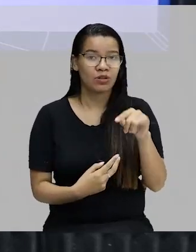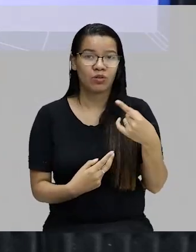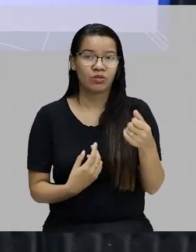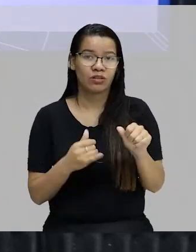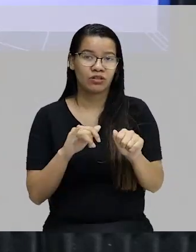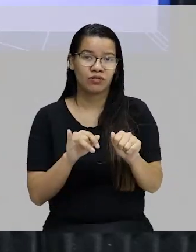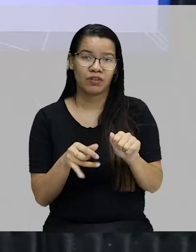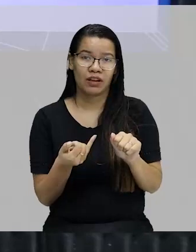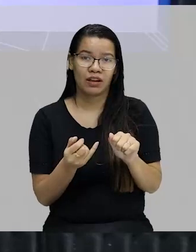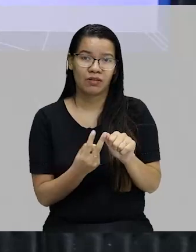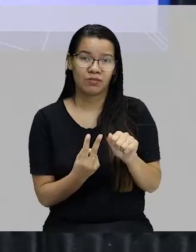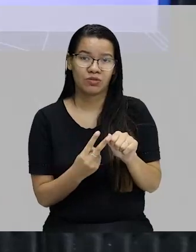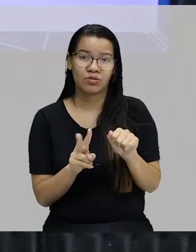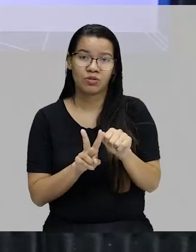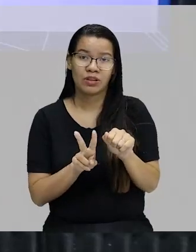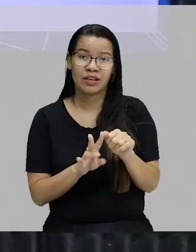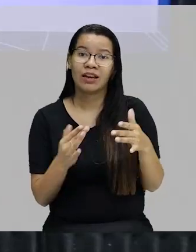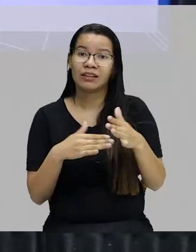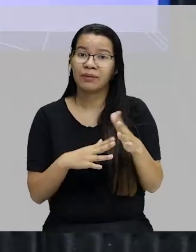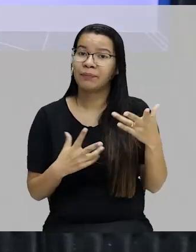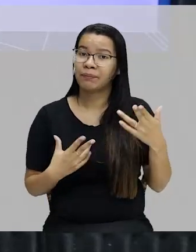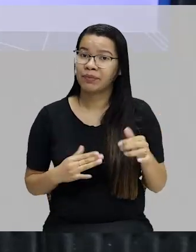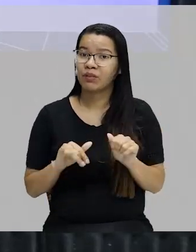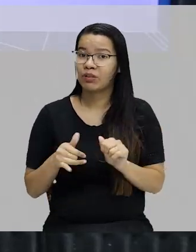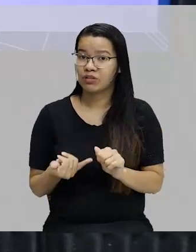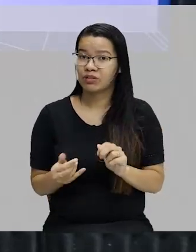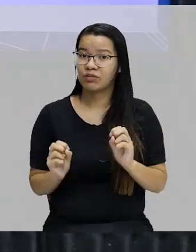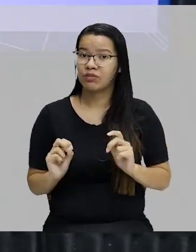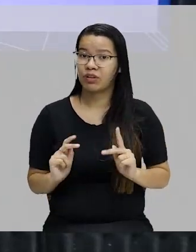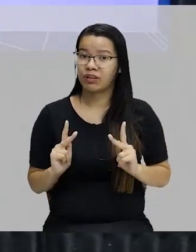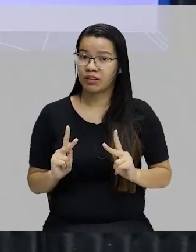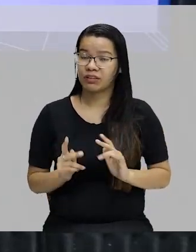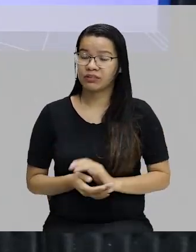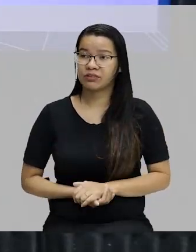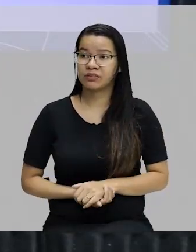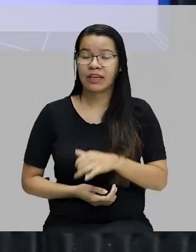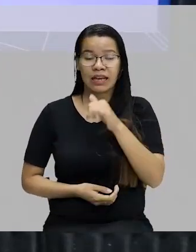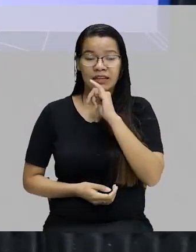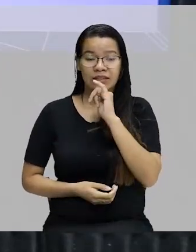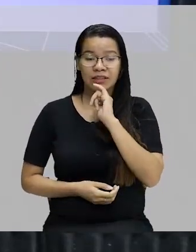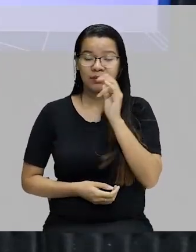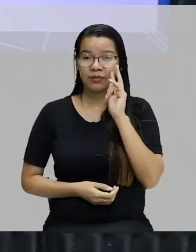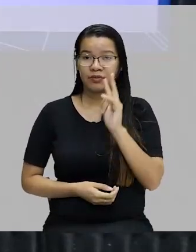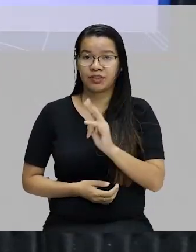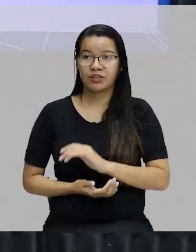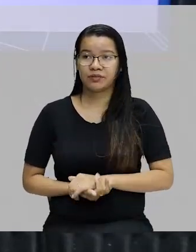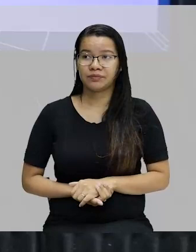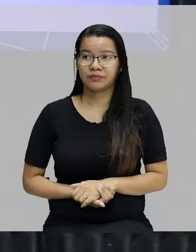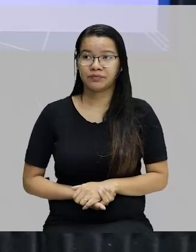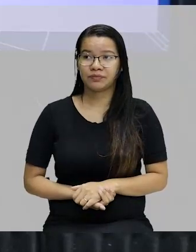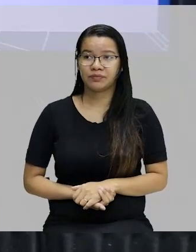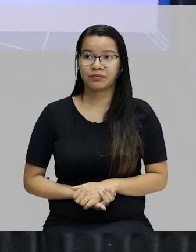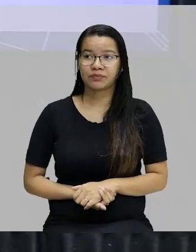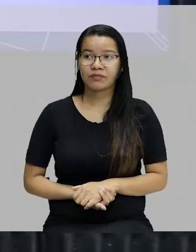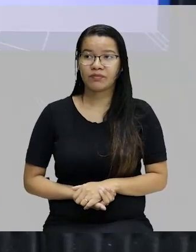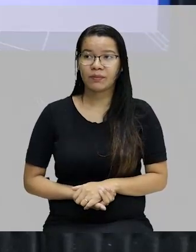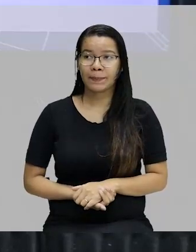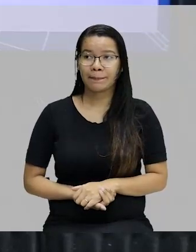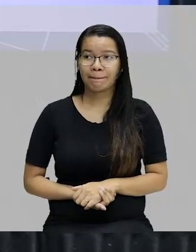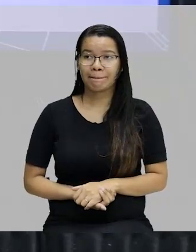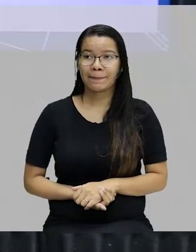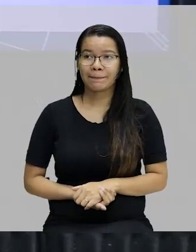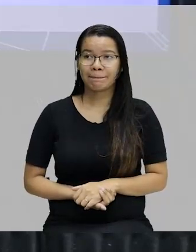advérbios ou mesmo os adjetivos. Olha exemplos, ó. Um advérbio, uma palavra que modifica. Um verbo, he